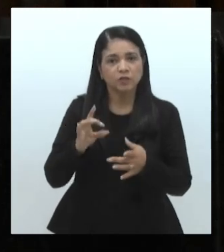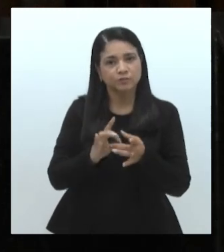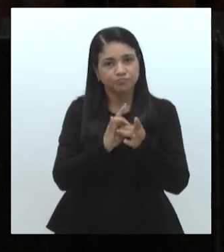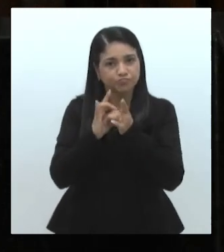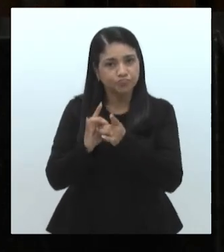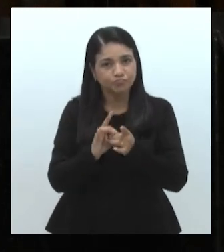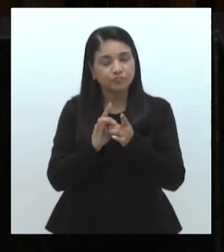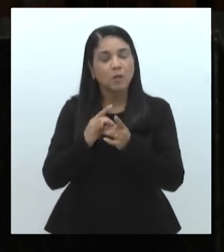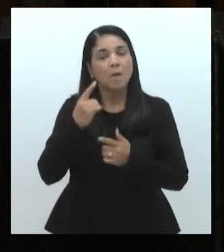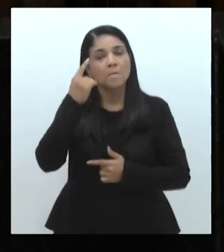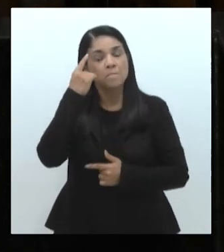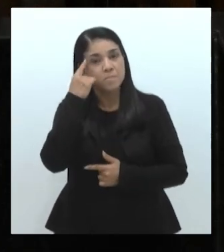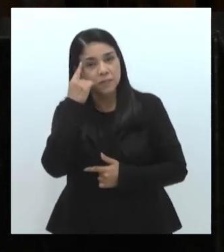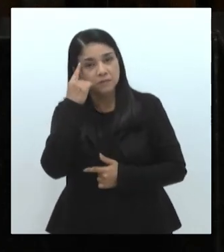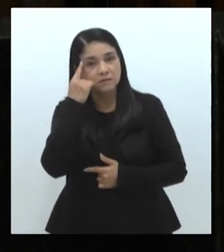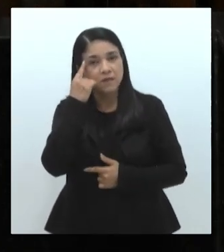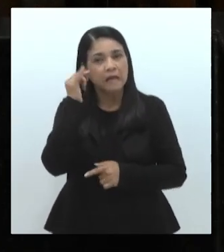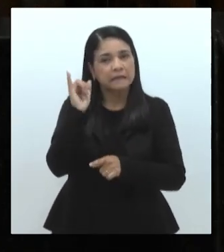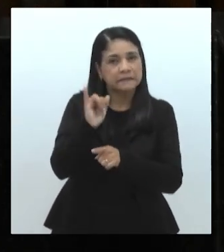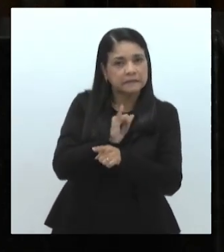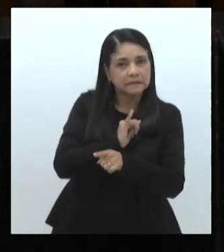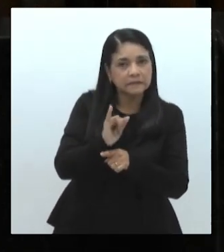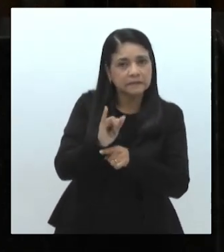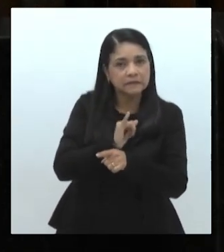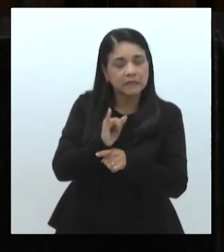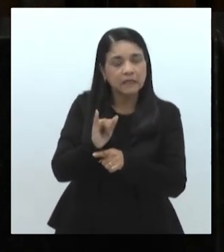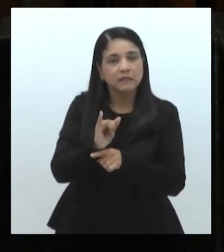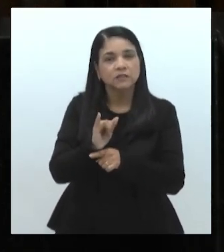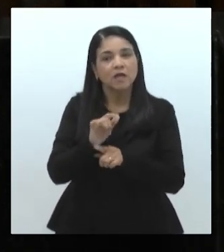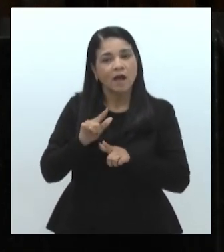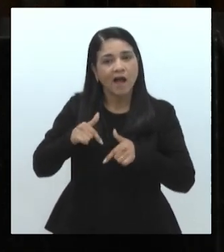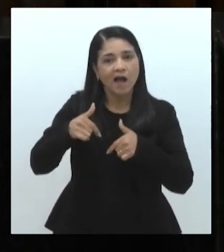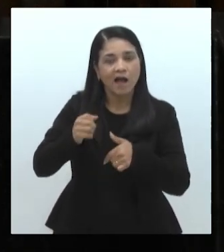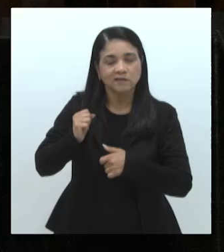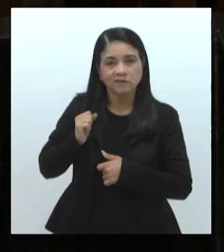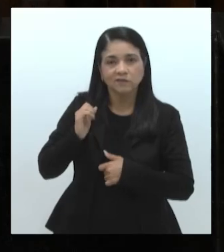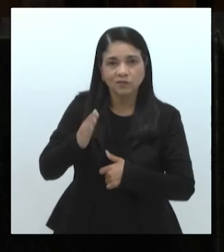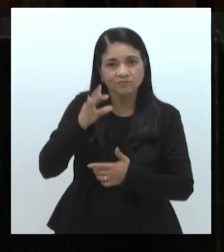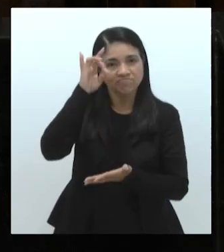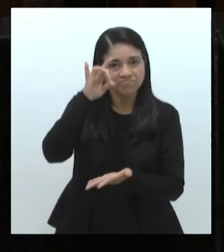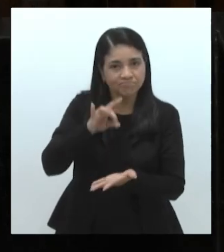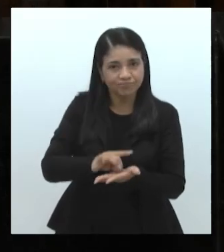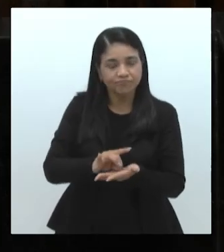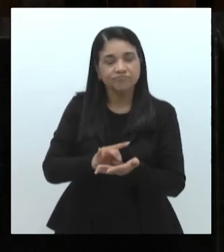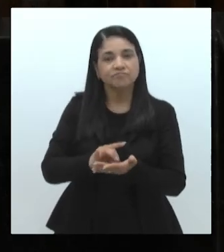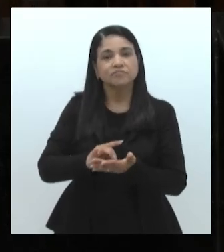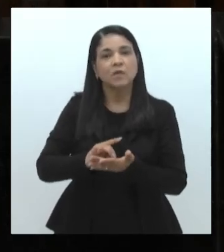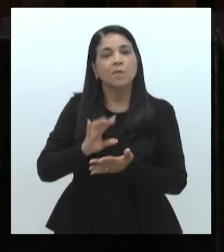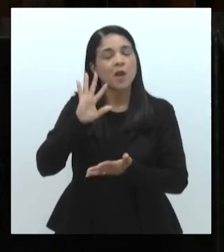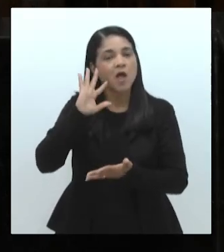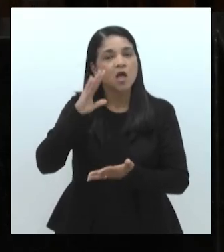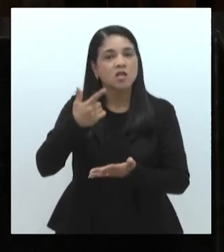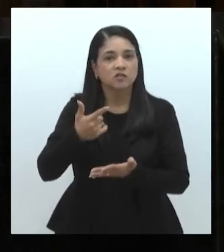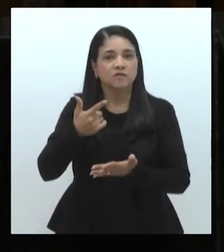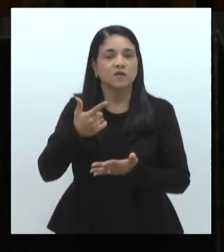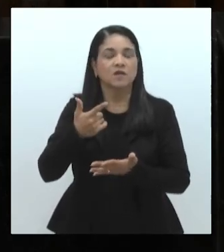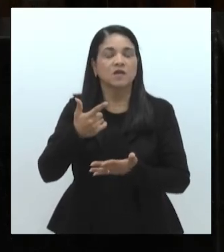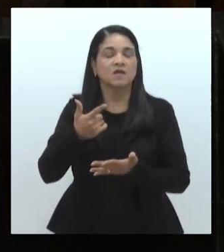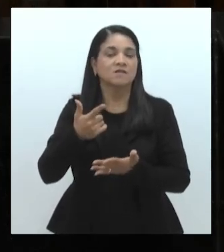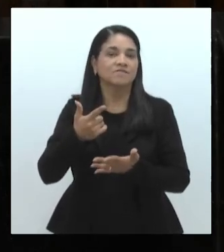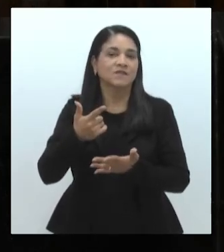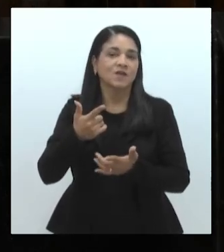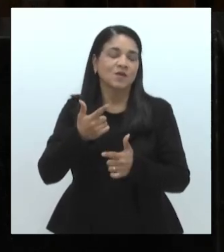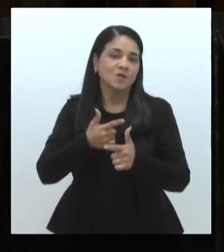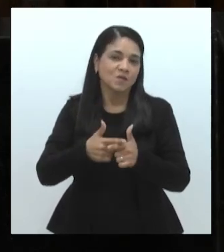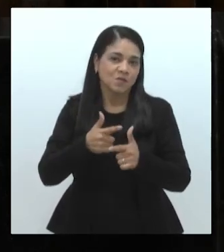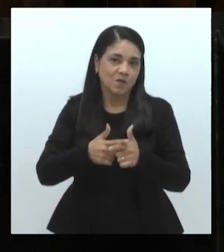ir pensando, elencando com ações concretas para nós irmos solucionando esse que é um tema